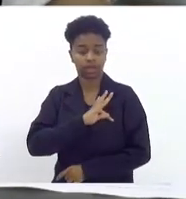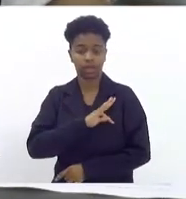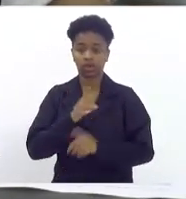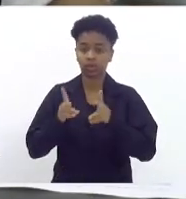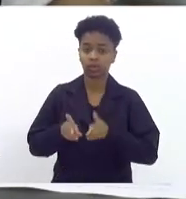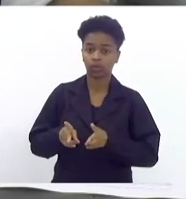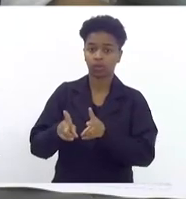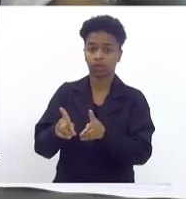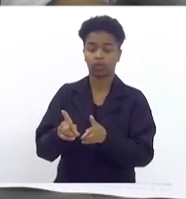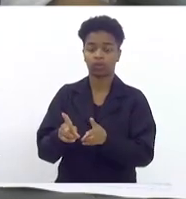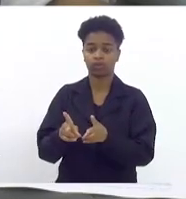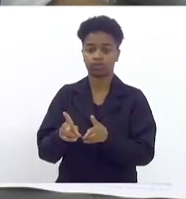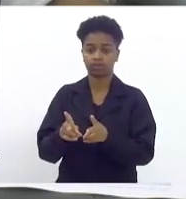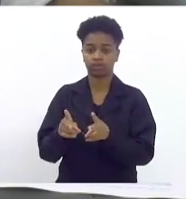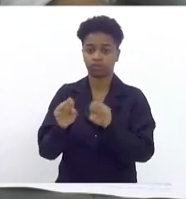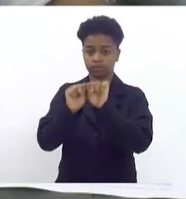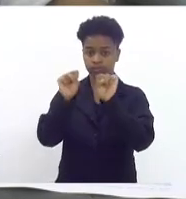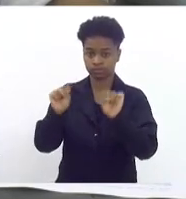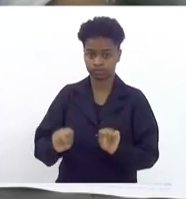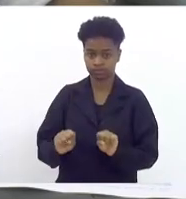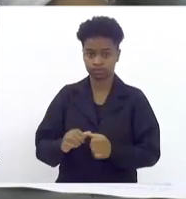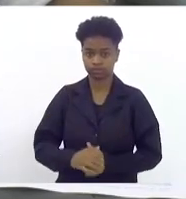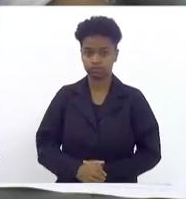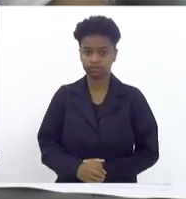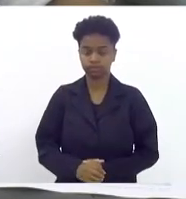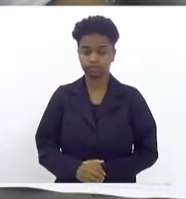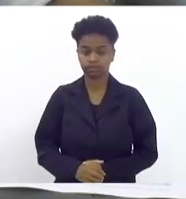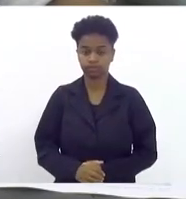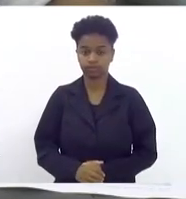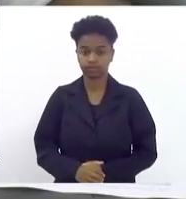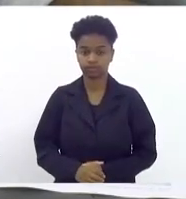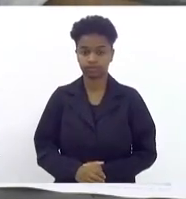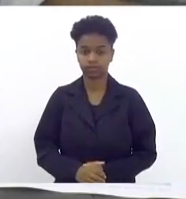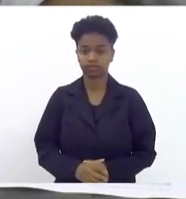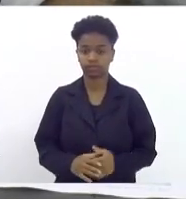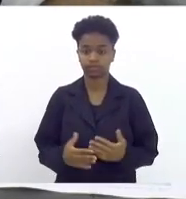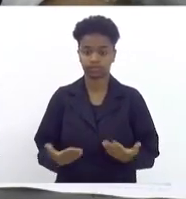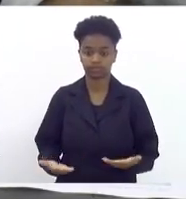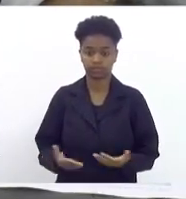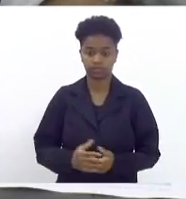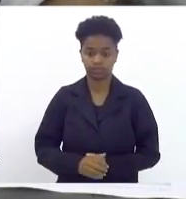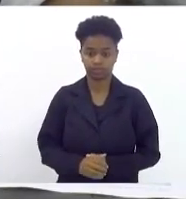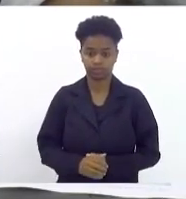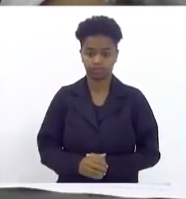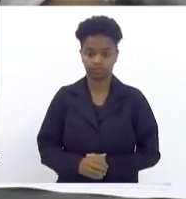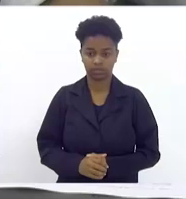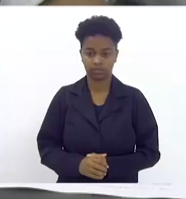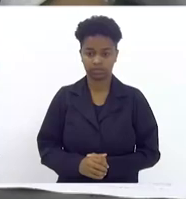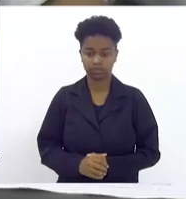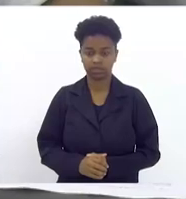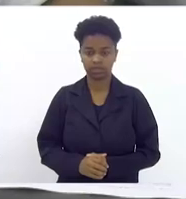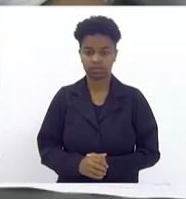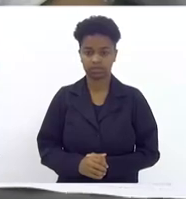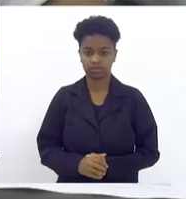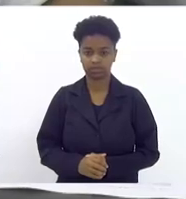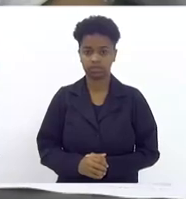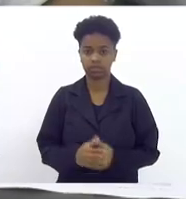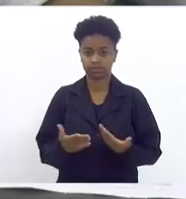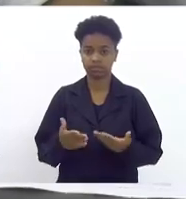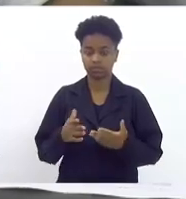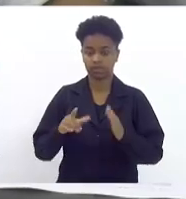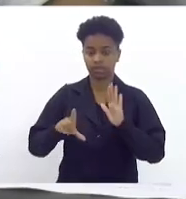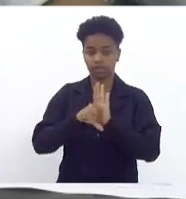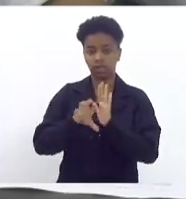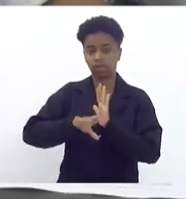tal, tal, nesse sistema. Rarará. Ou seja, a lei não é especificamente sobre isso,